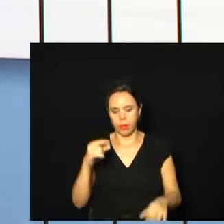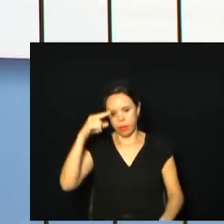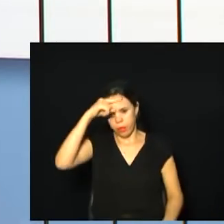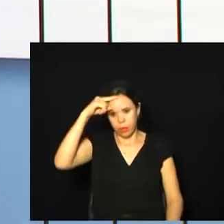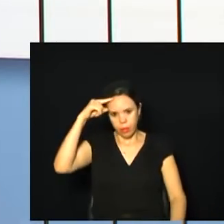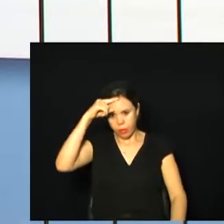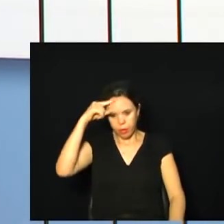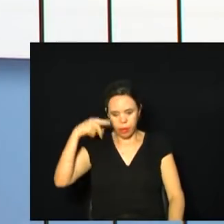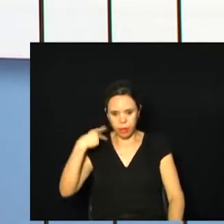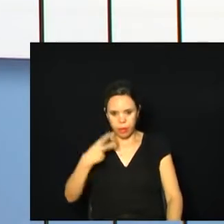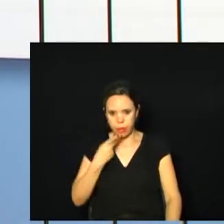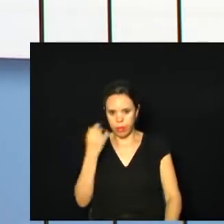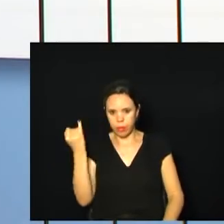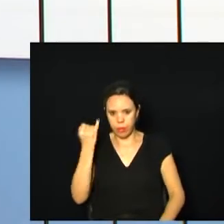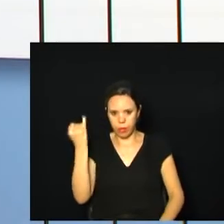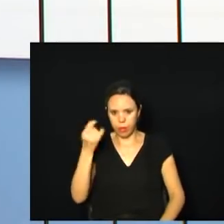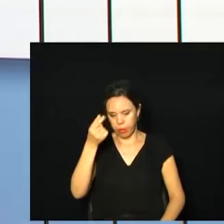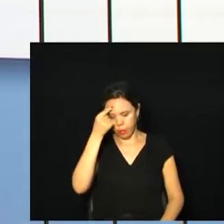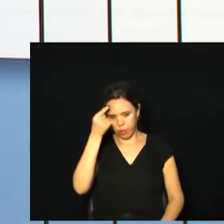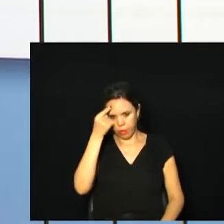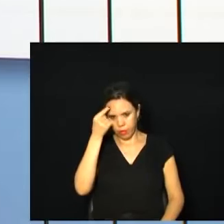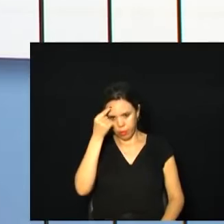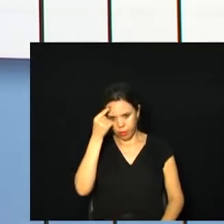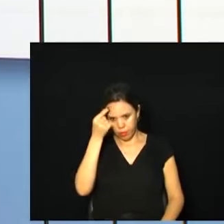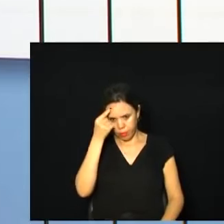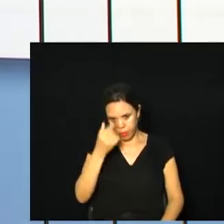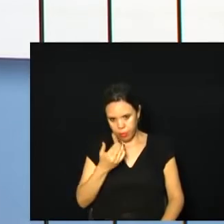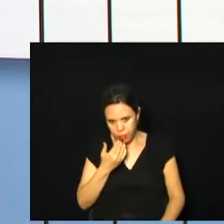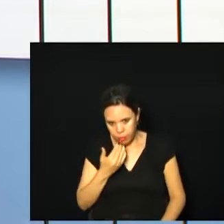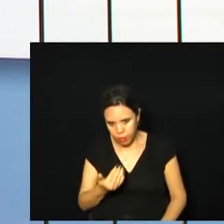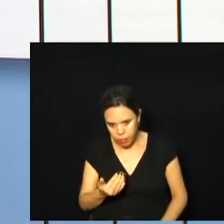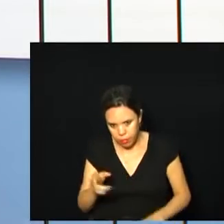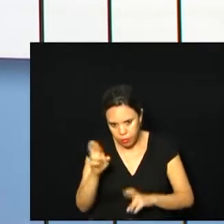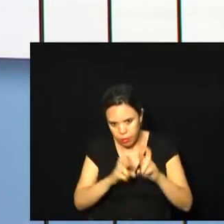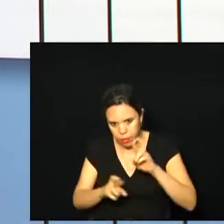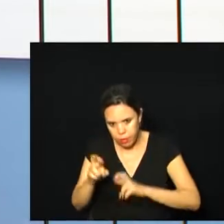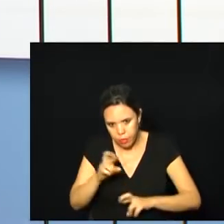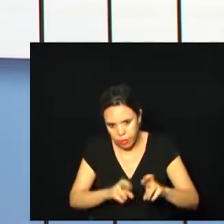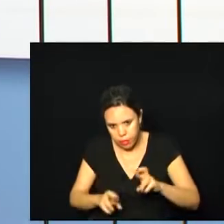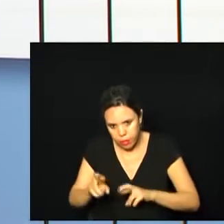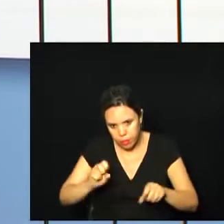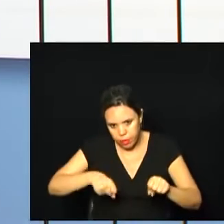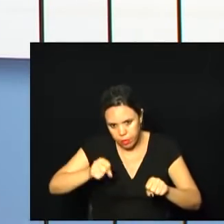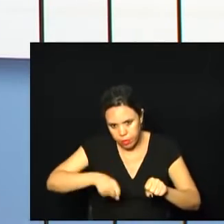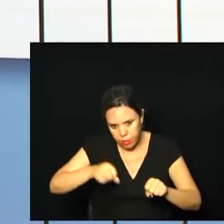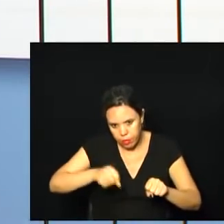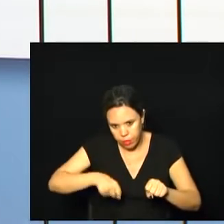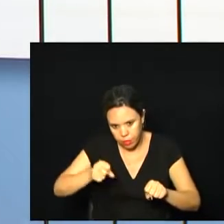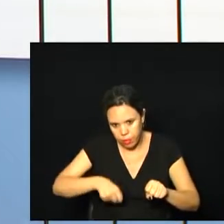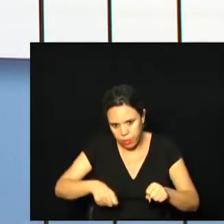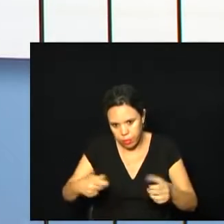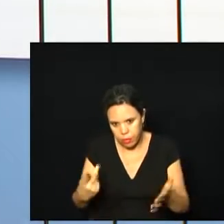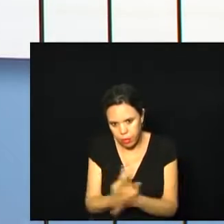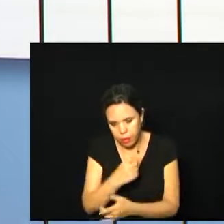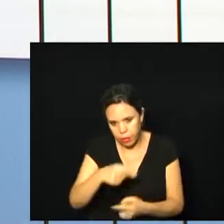Alejandro falou da importância da conscientização e pediu fiscalização de motos irregulares que circulam na